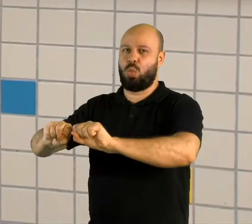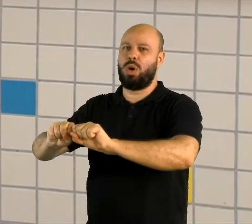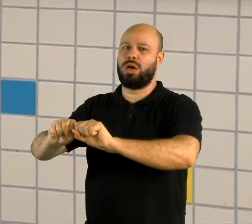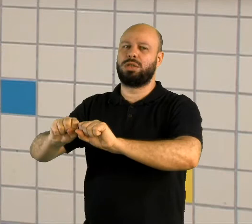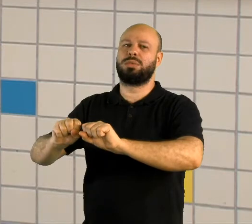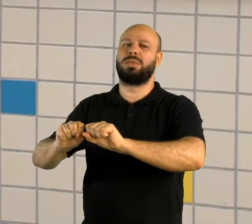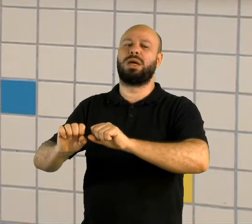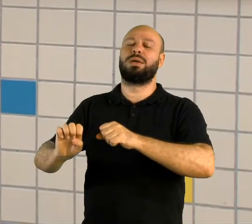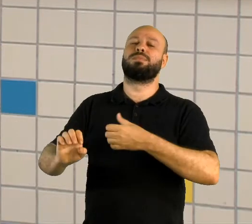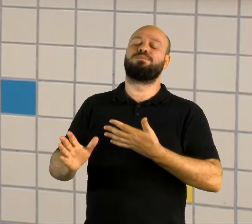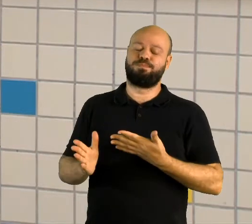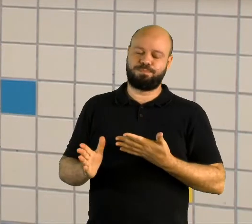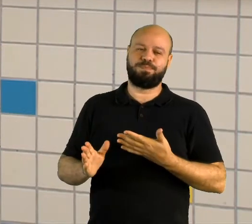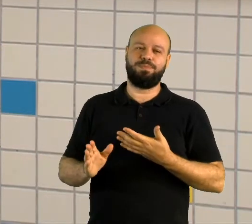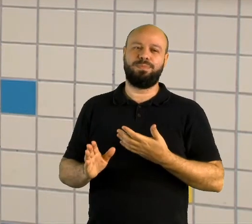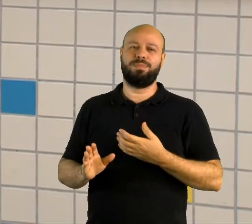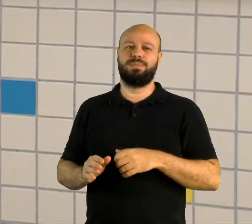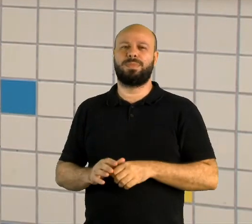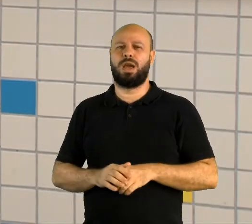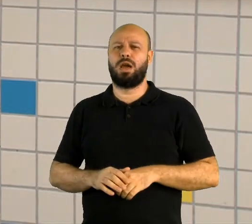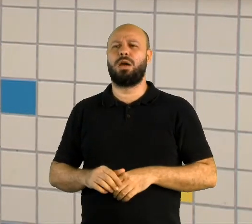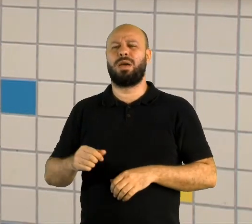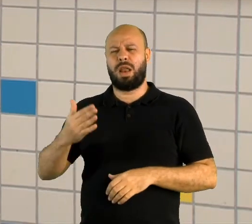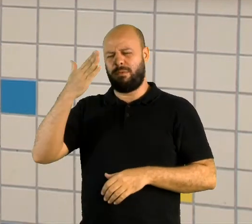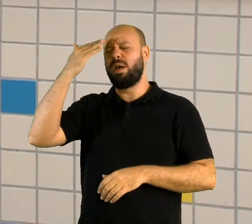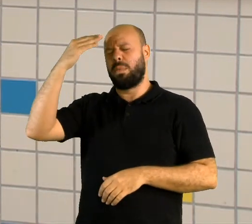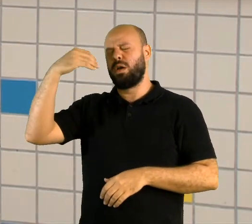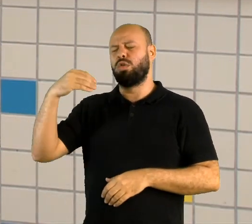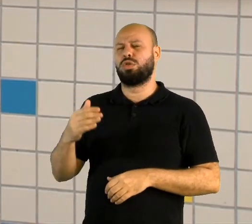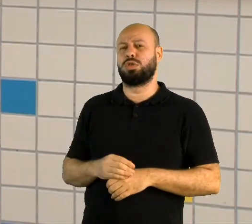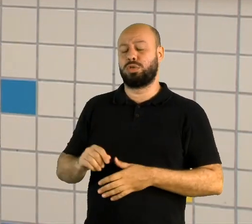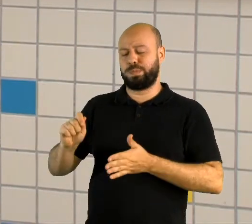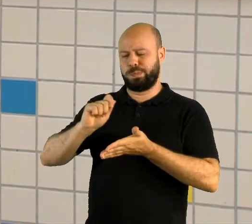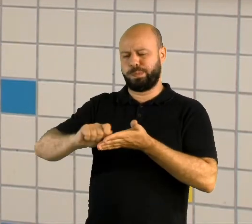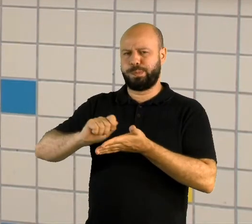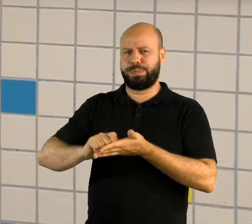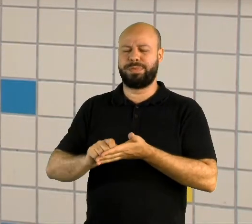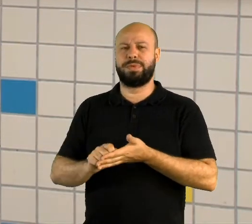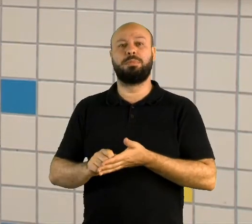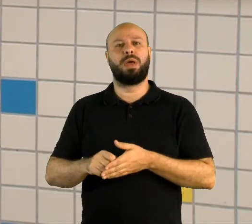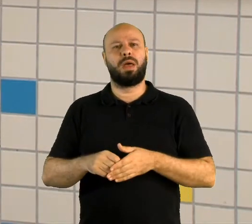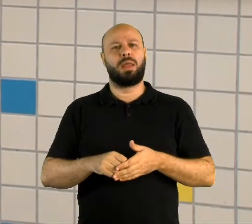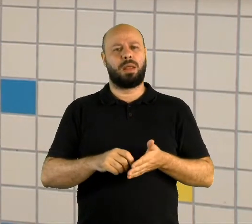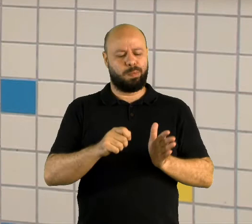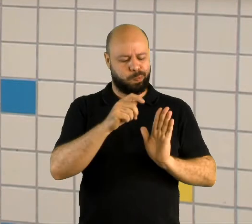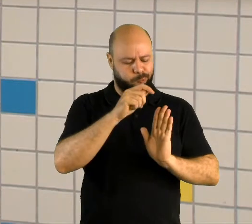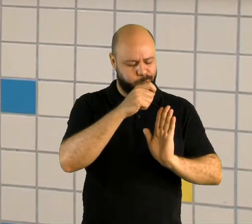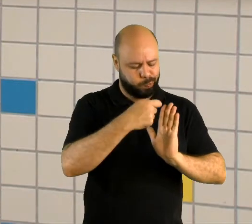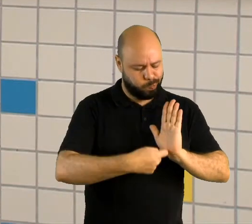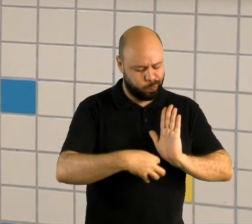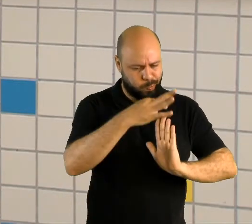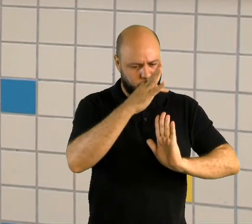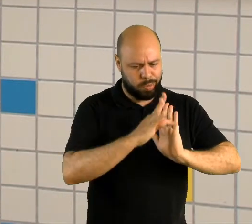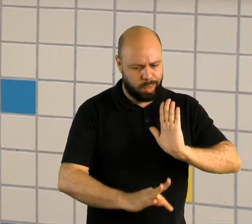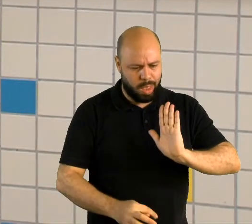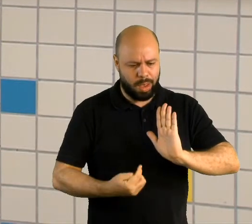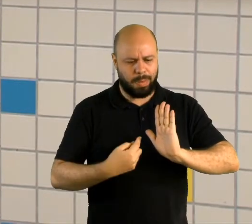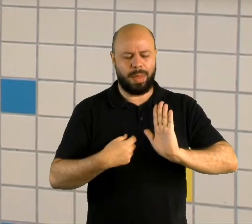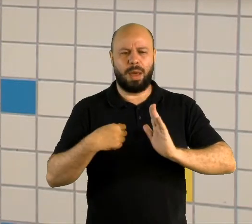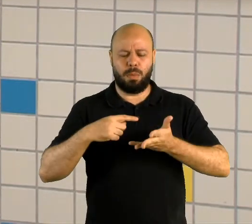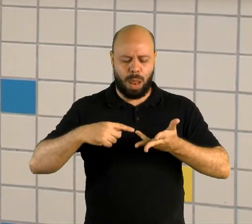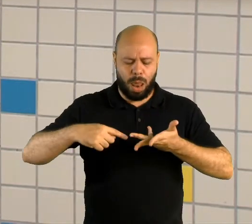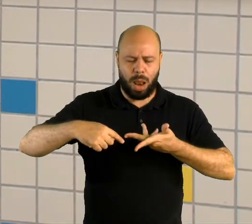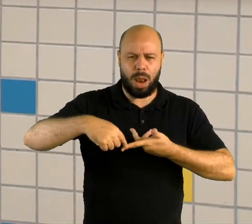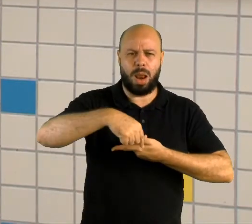Ciro Porcenti, um famoso escritor, e ele vem comentando alguns aspectos